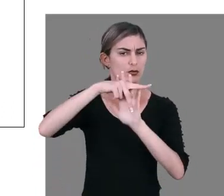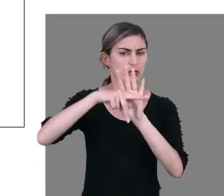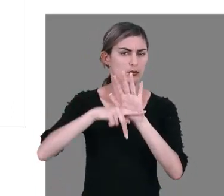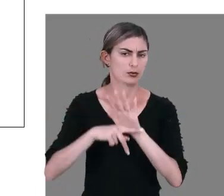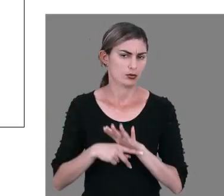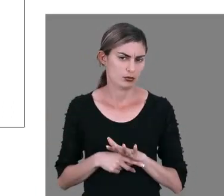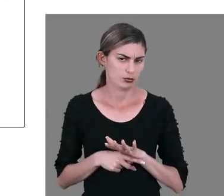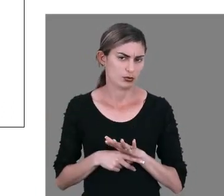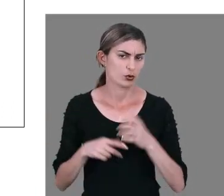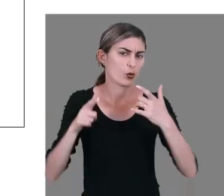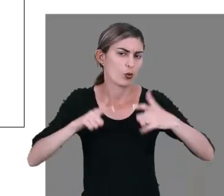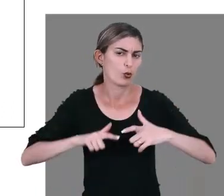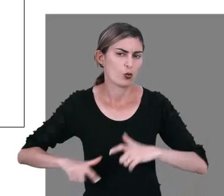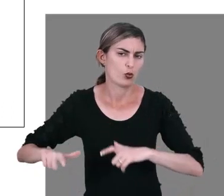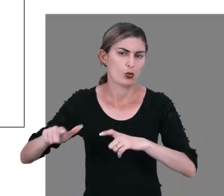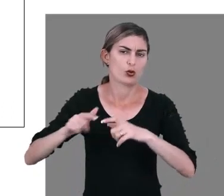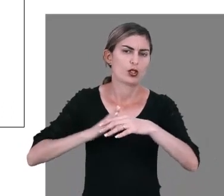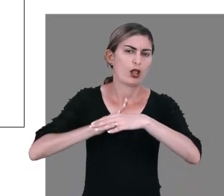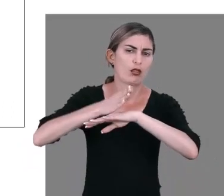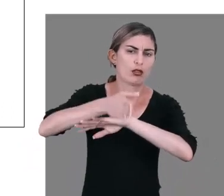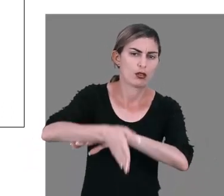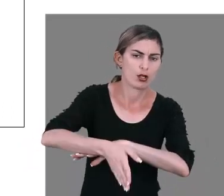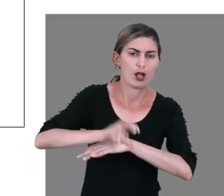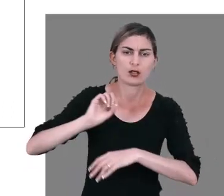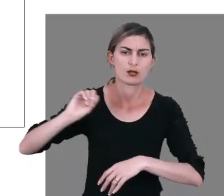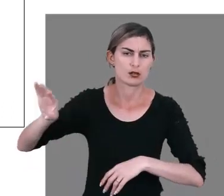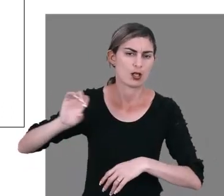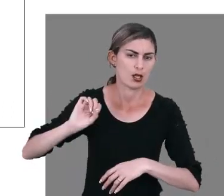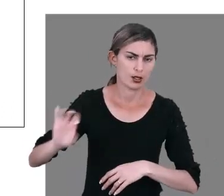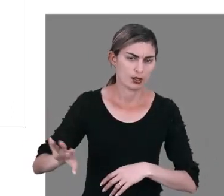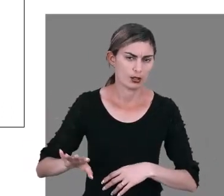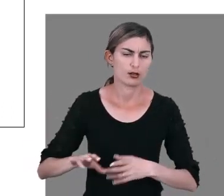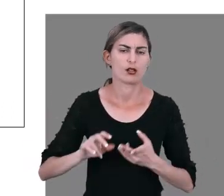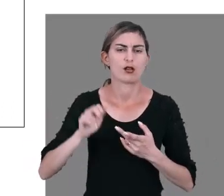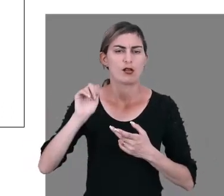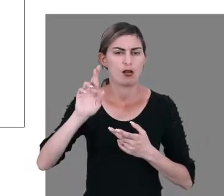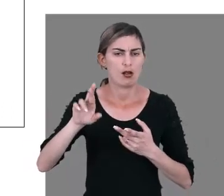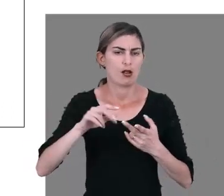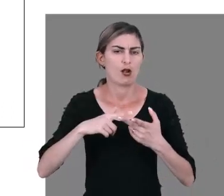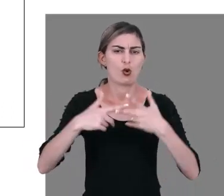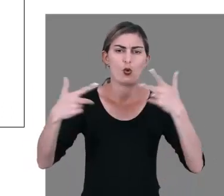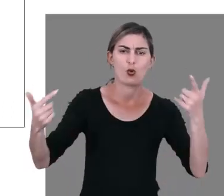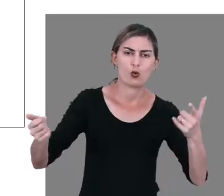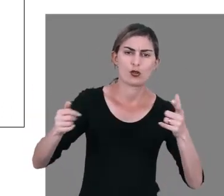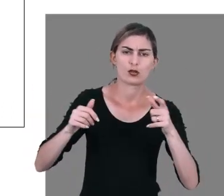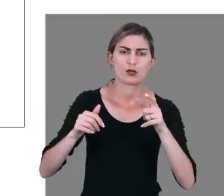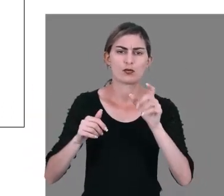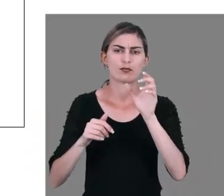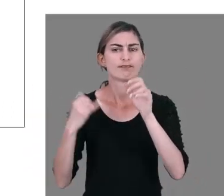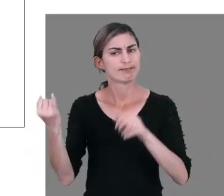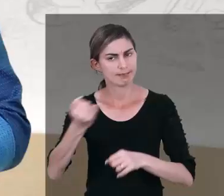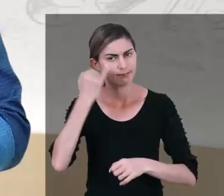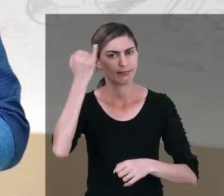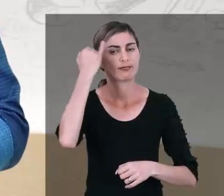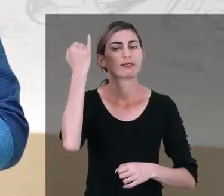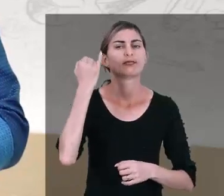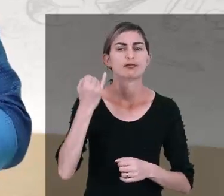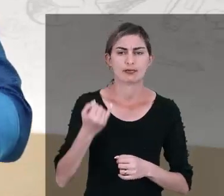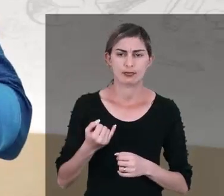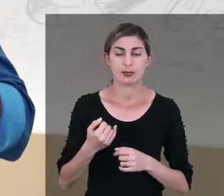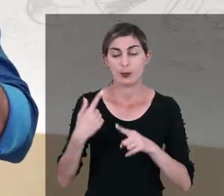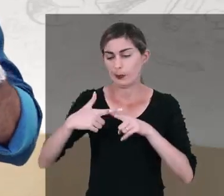projeto, né? Onde se definem as entradas e saídas de exaustão, onde ficam os aparelhos, e isso é muito importante,